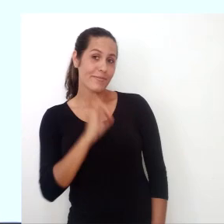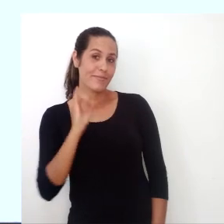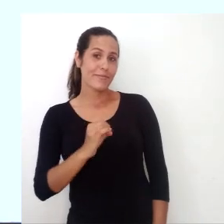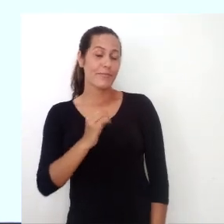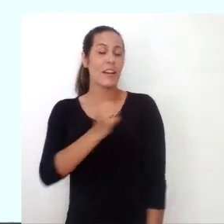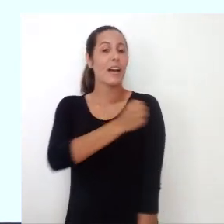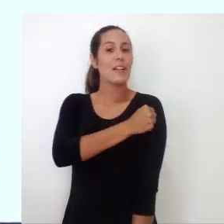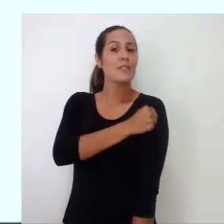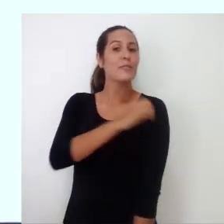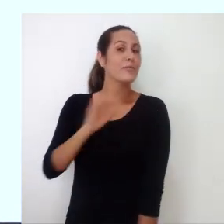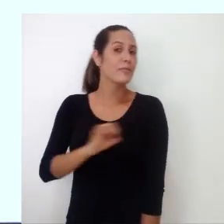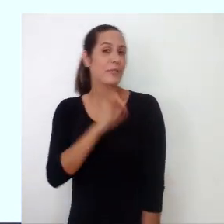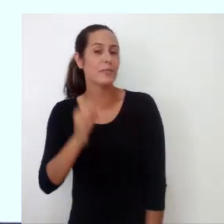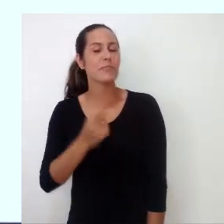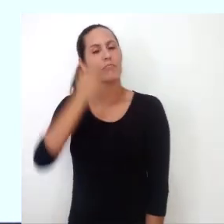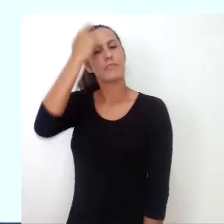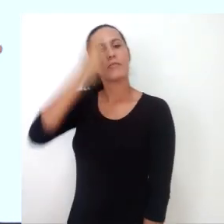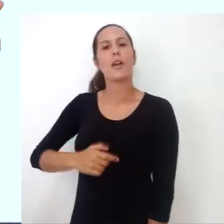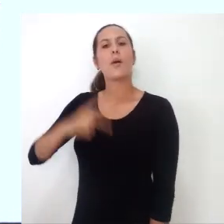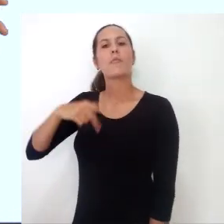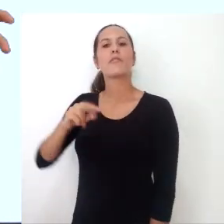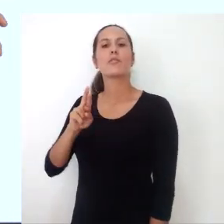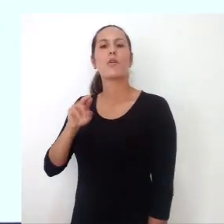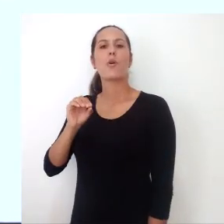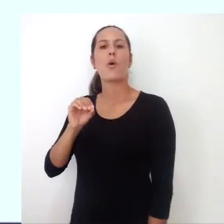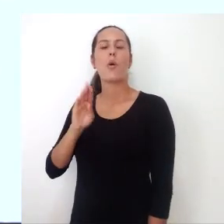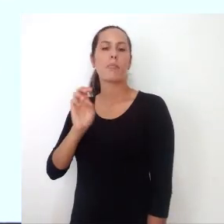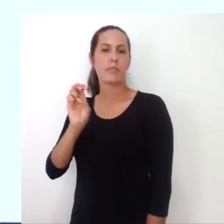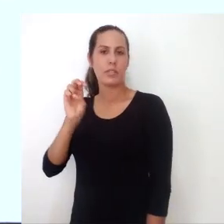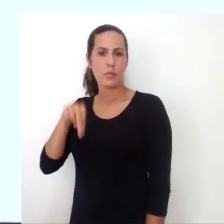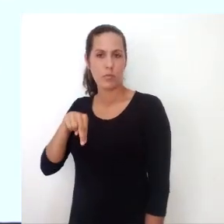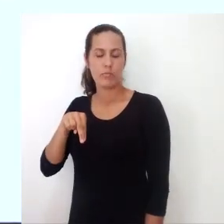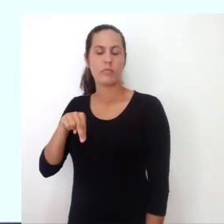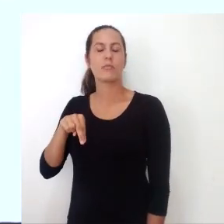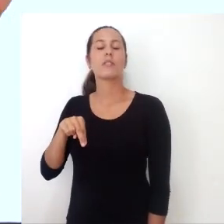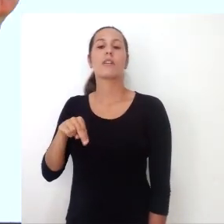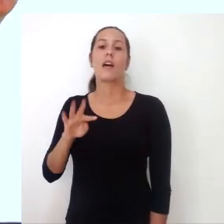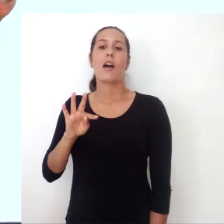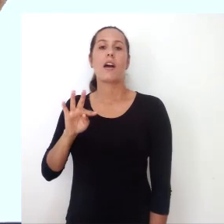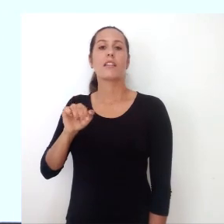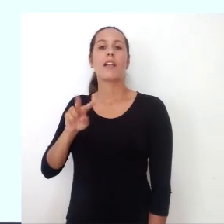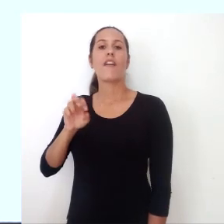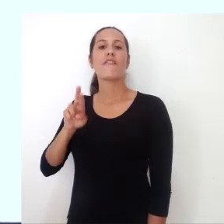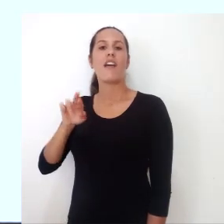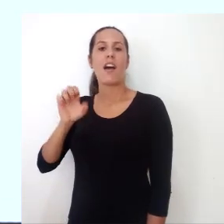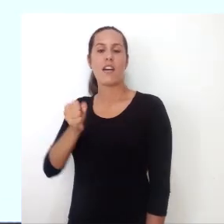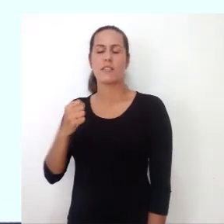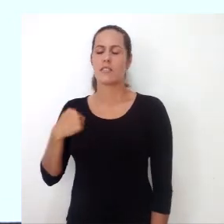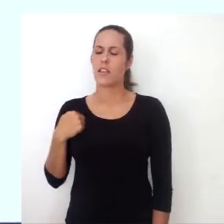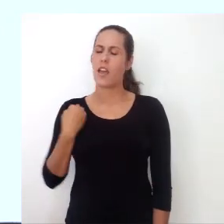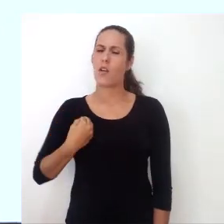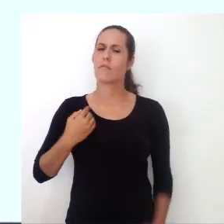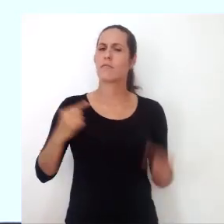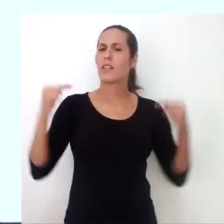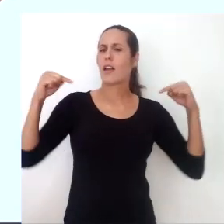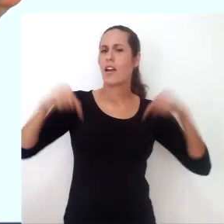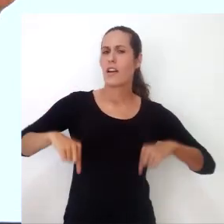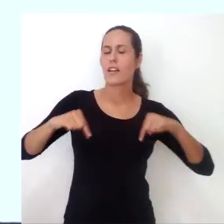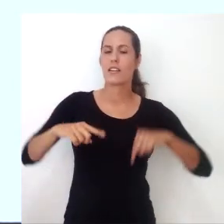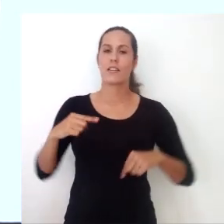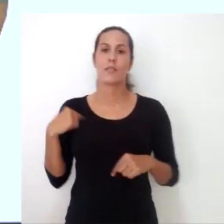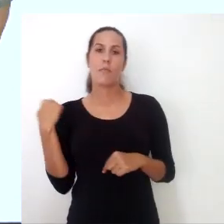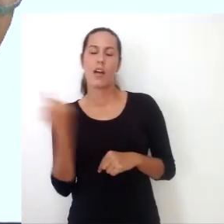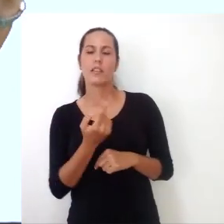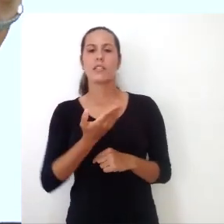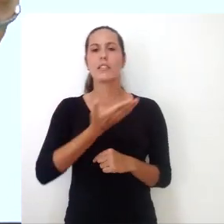Olá, estudantes! Eu sou o professor Robson Anselmo Tavares e hoje eu venho aqui para o nosso bate-papo semanal